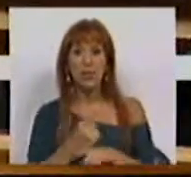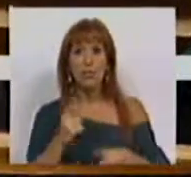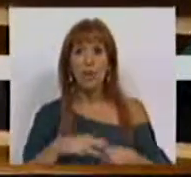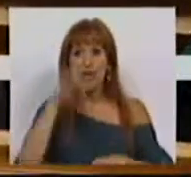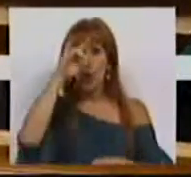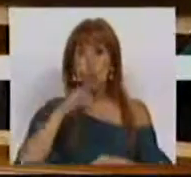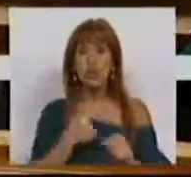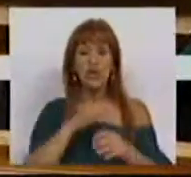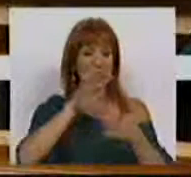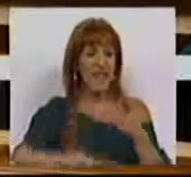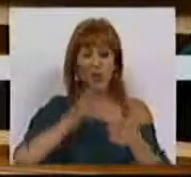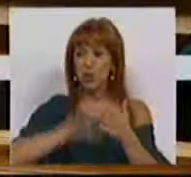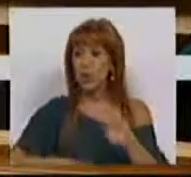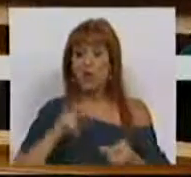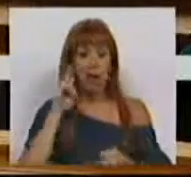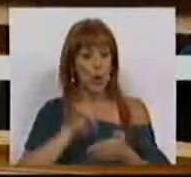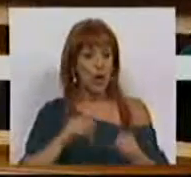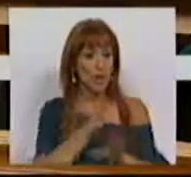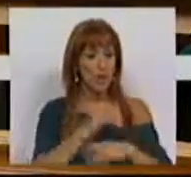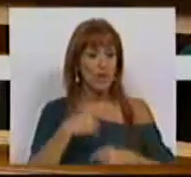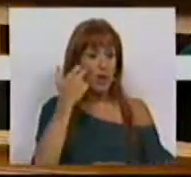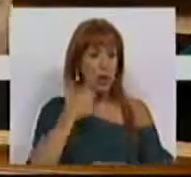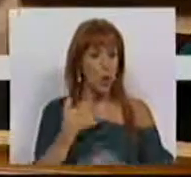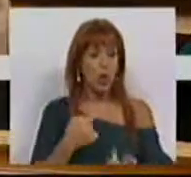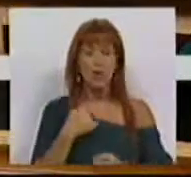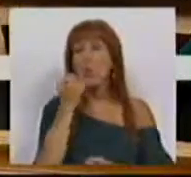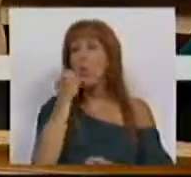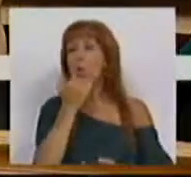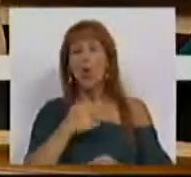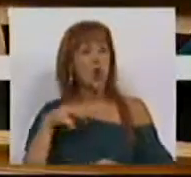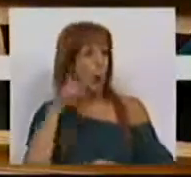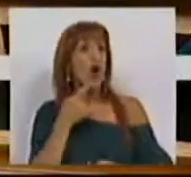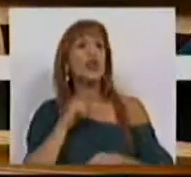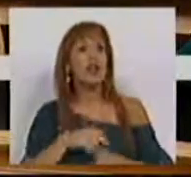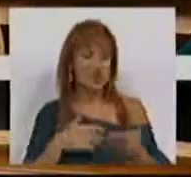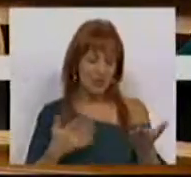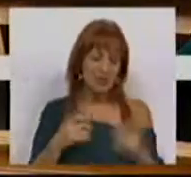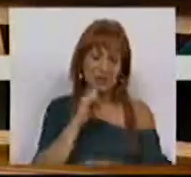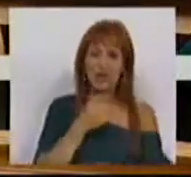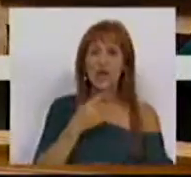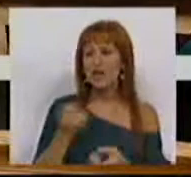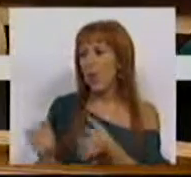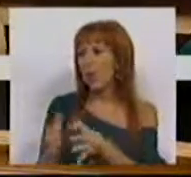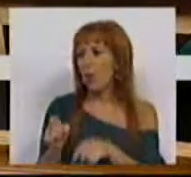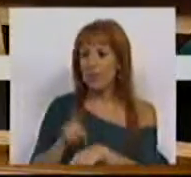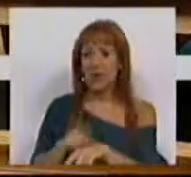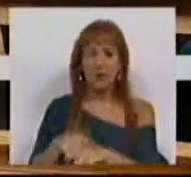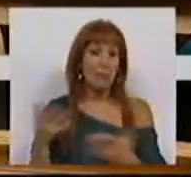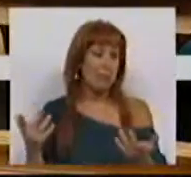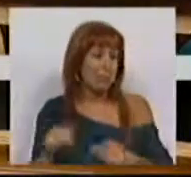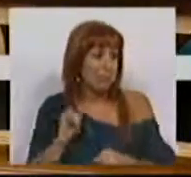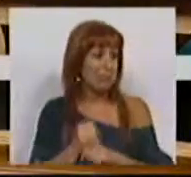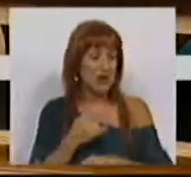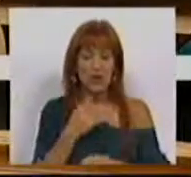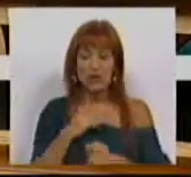de me recordar textos que eu leio no meu gabinete e que tenho muita honra, tenho muito gosto em ouvir aqui novamente, mas podia poupar o tempo e fazer outro